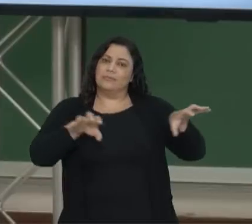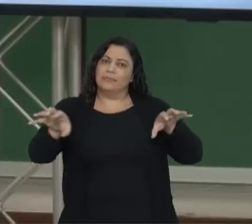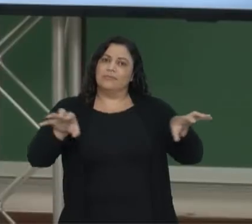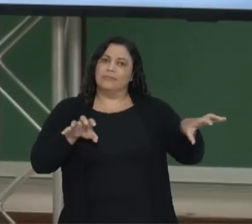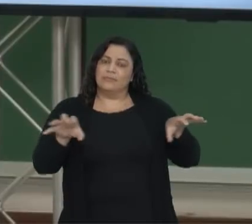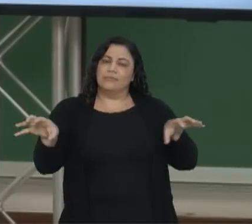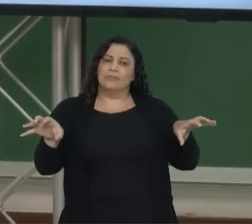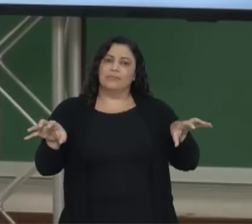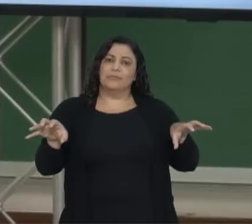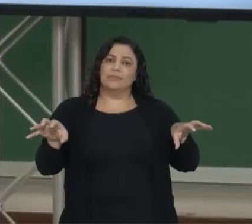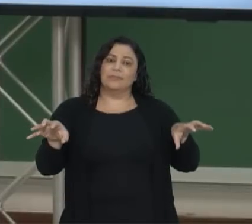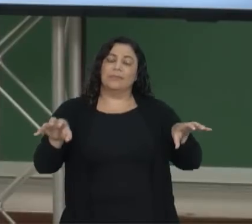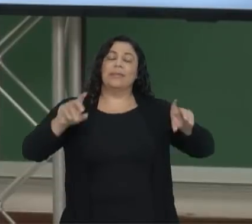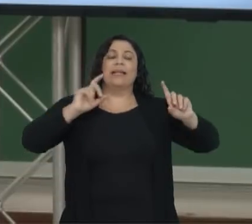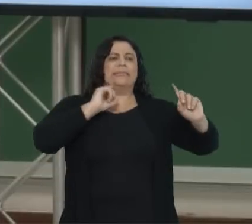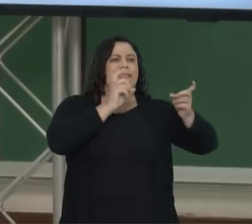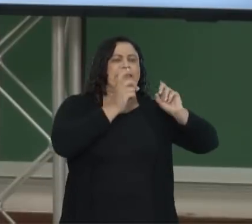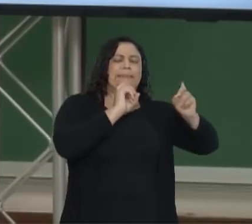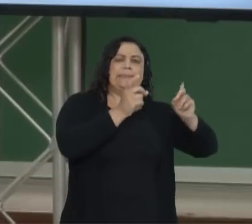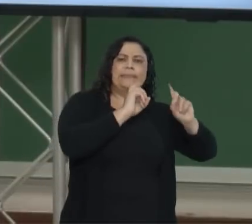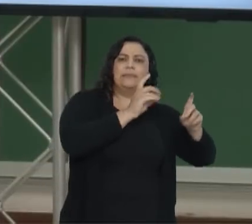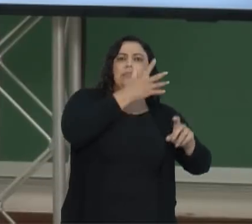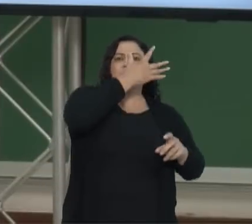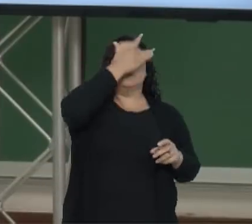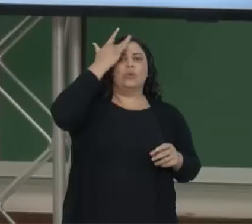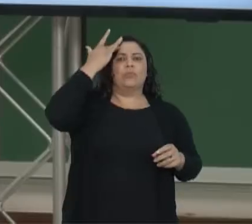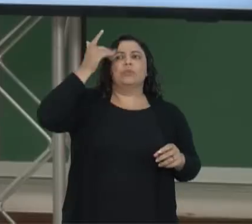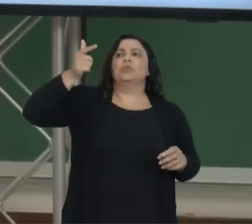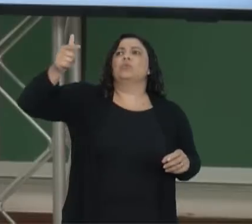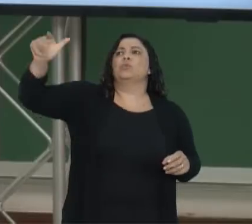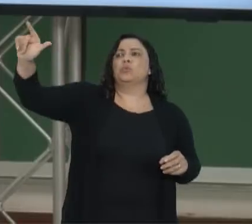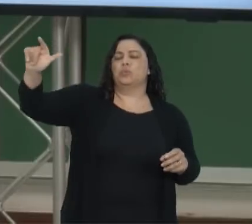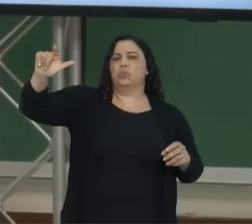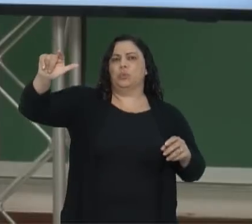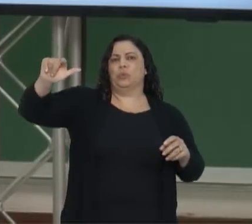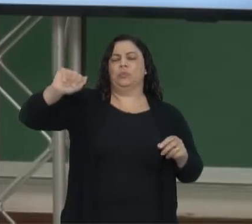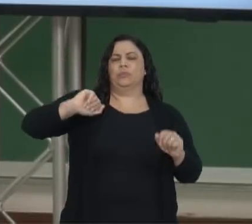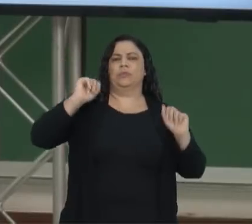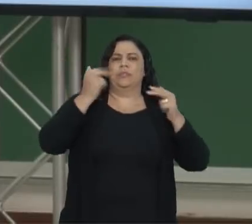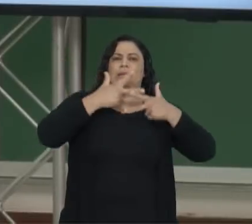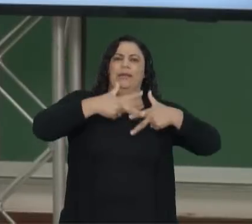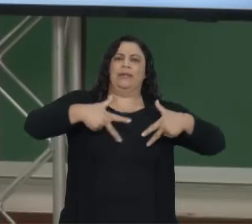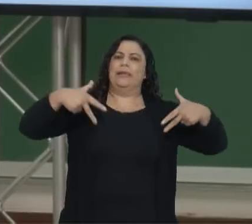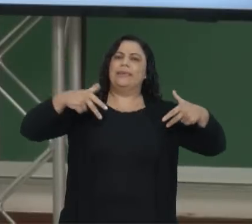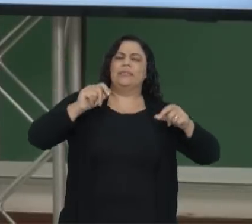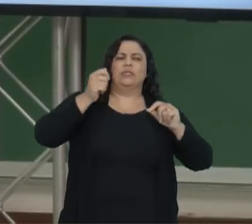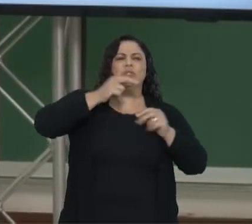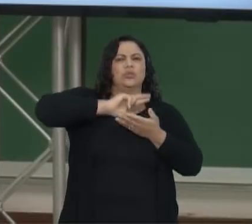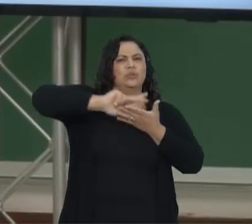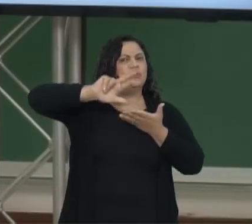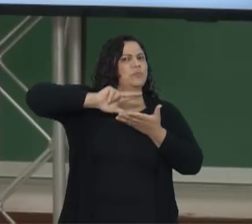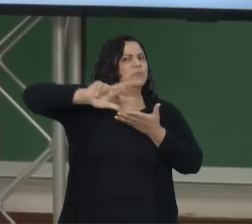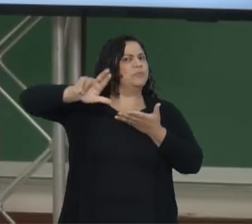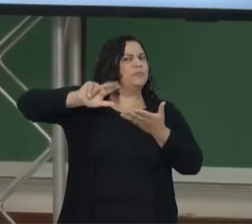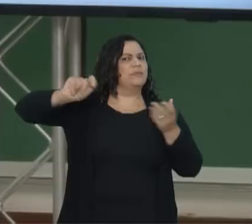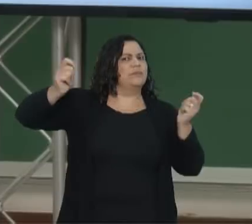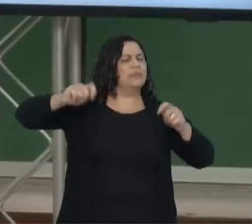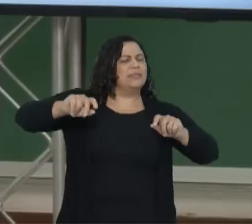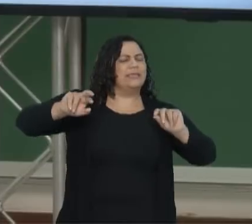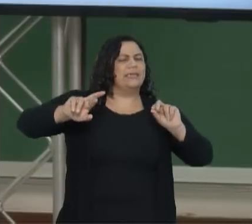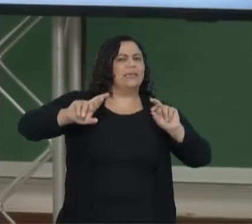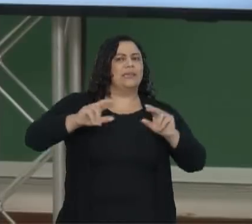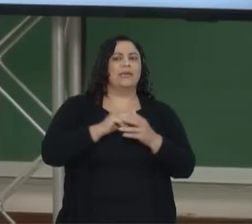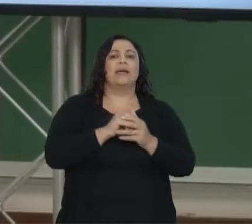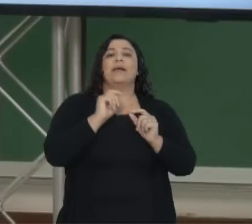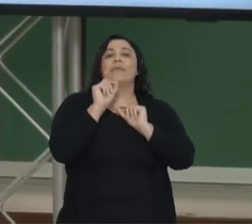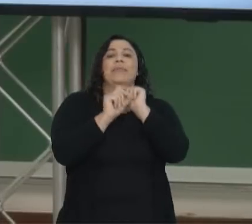eles se reuniam com pessoas de outras etnias para realizarem os cultos naquela época secretamente, porque